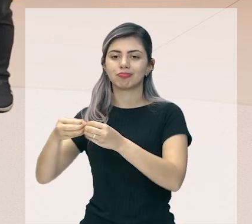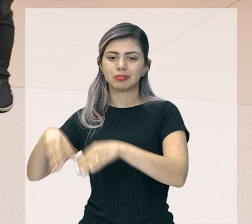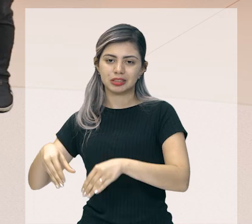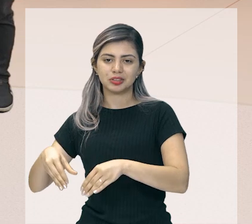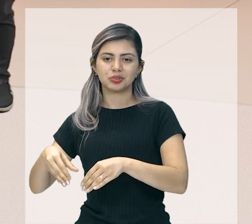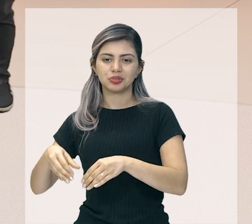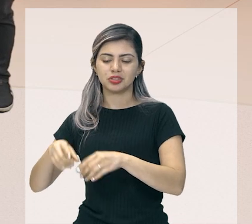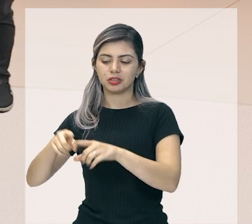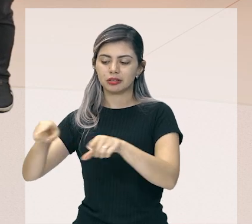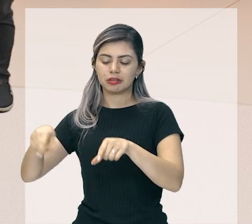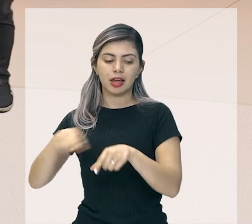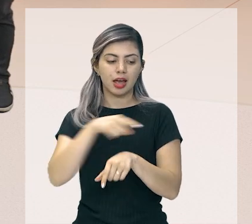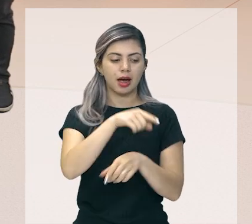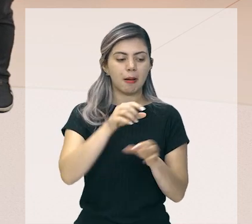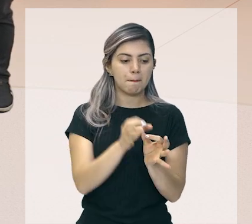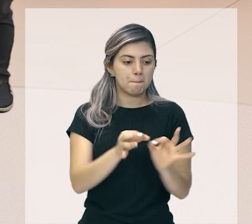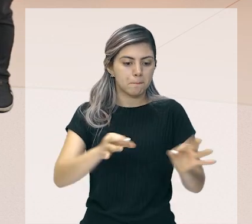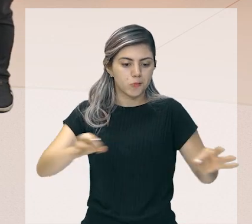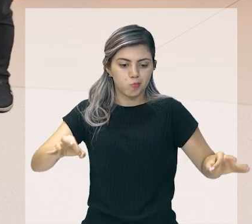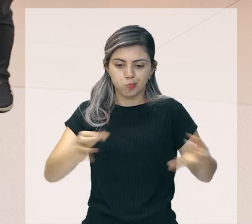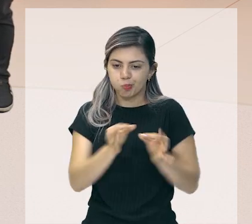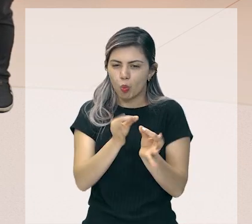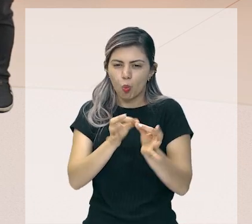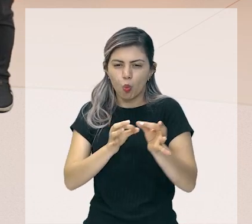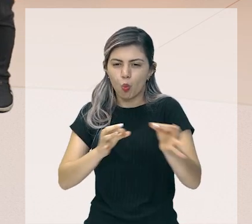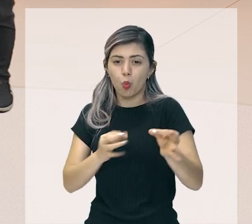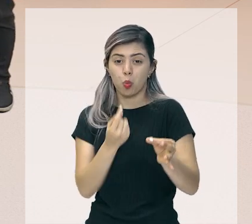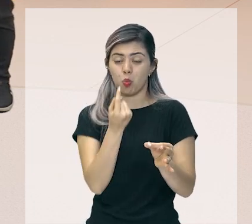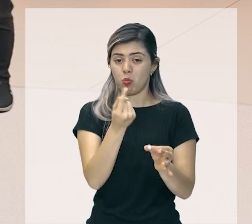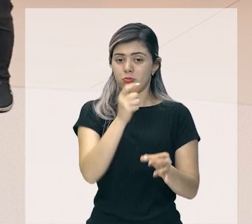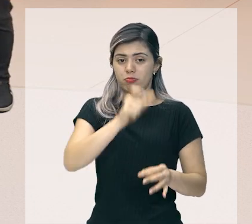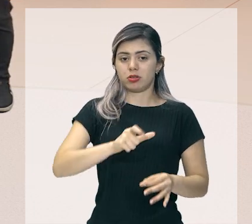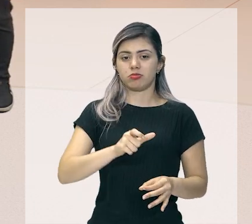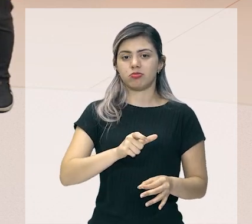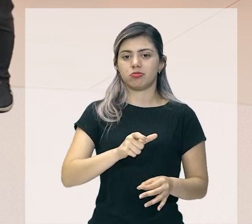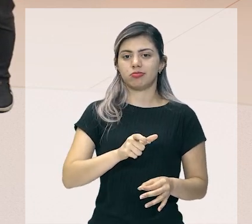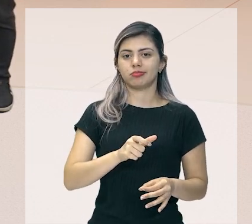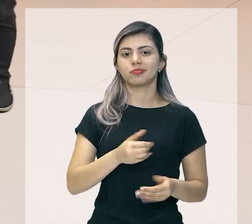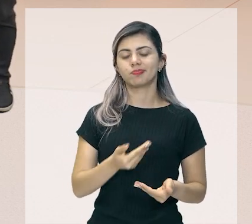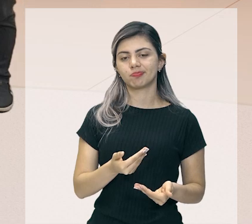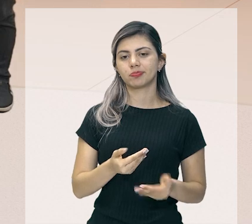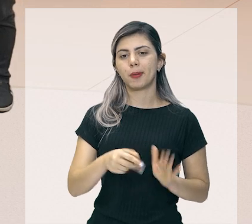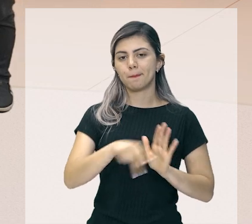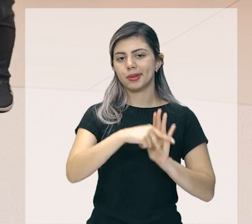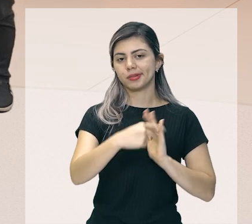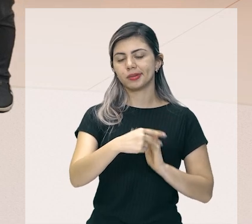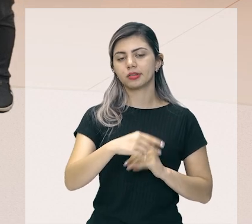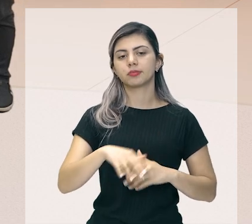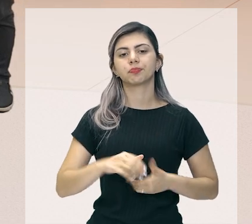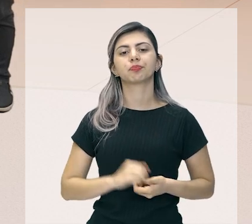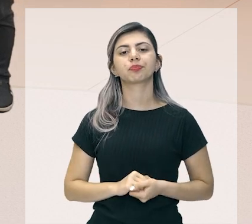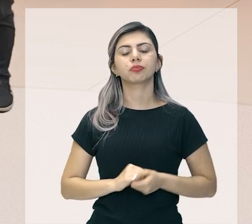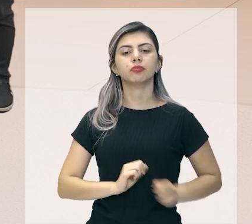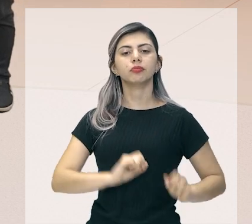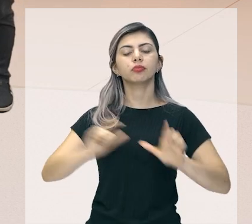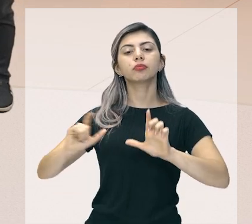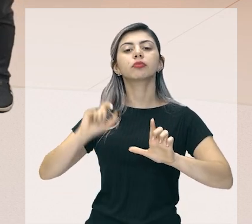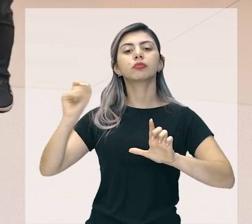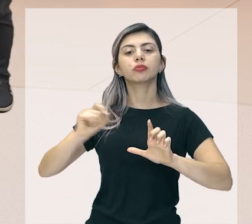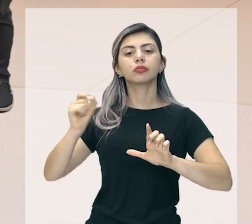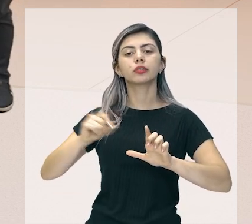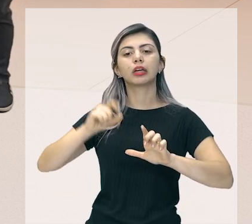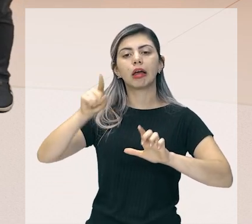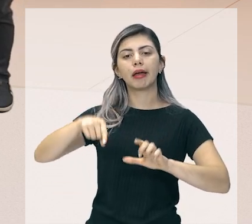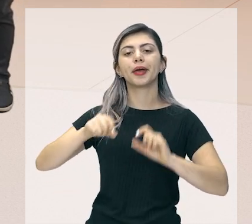de terras, né? Terrenos muito grandes, só uma pessoa é dona. Voltando aqui para o nosso menu, nós temos o próximo aqui, que é a expansão das